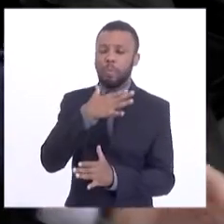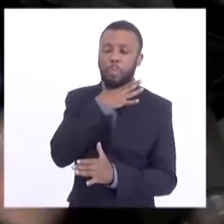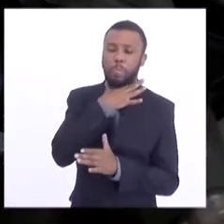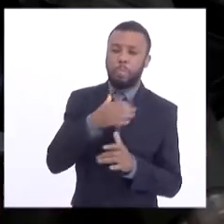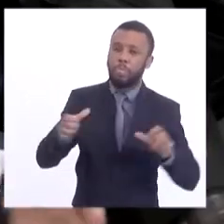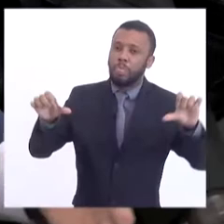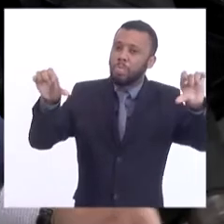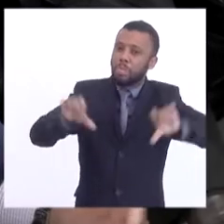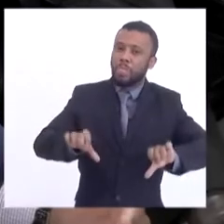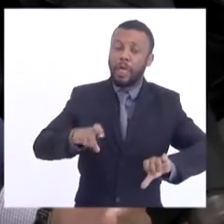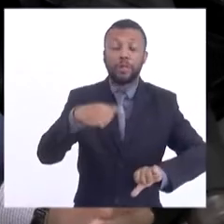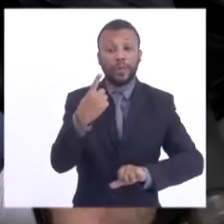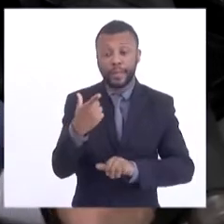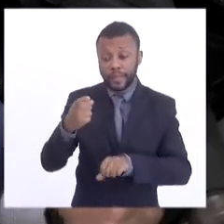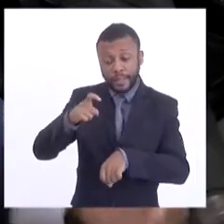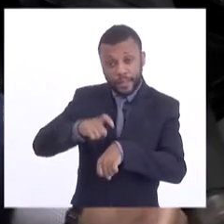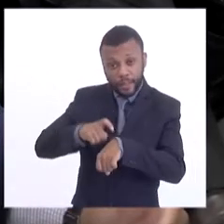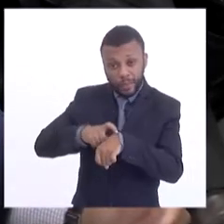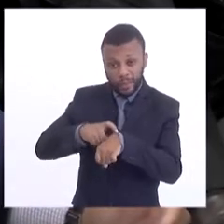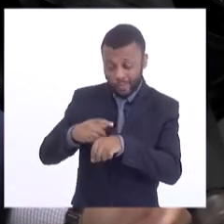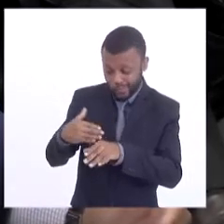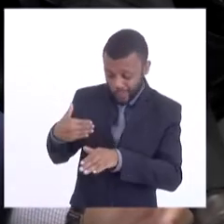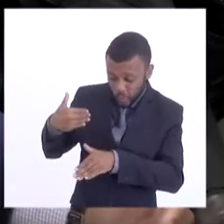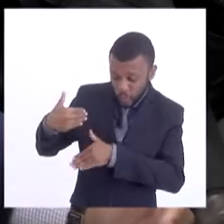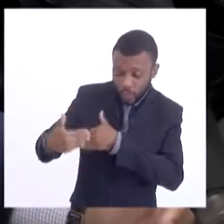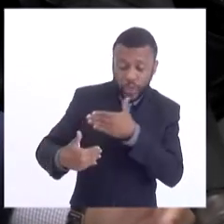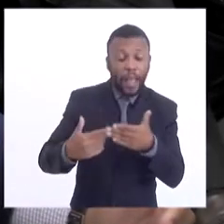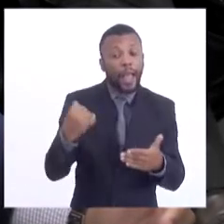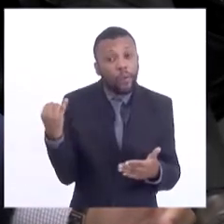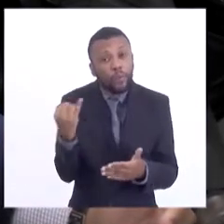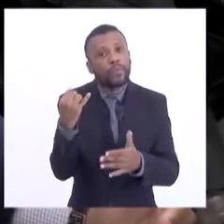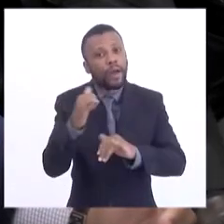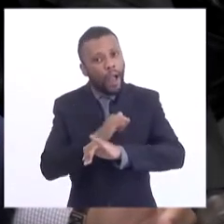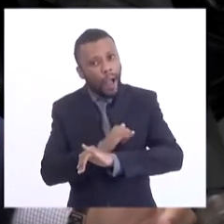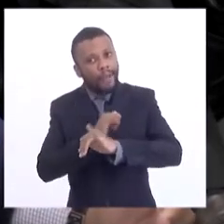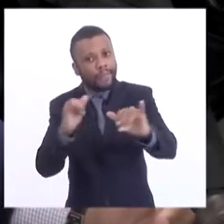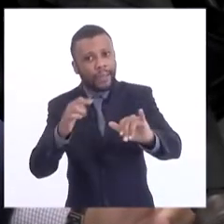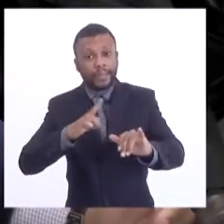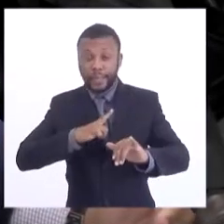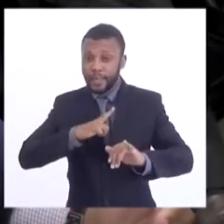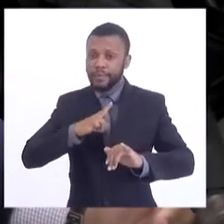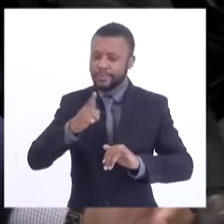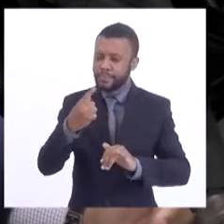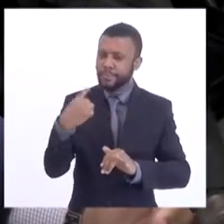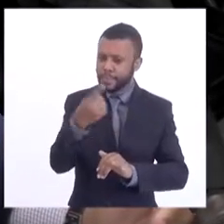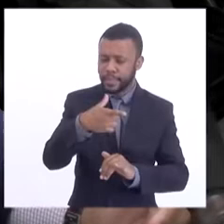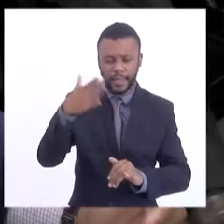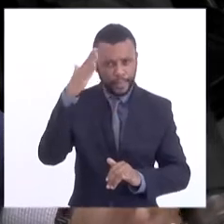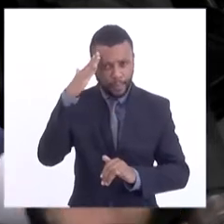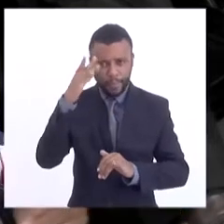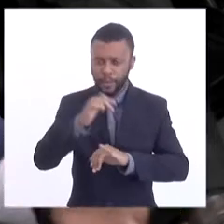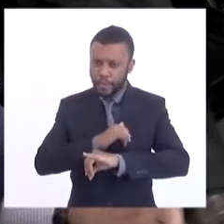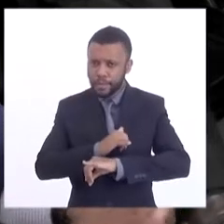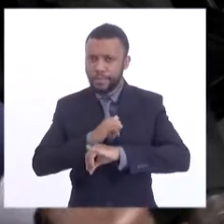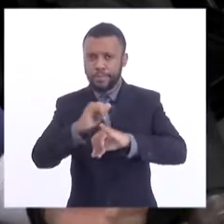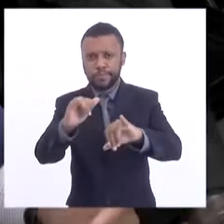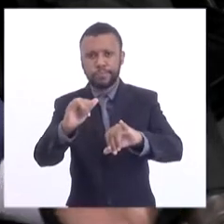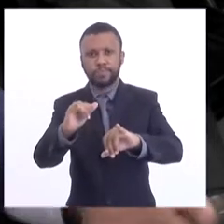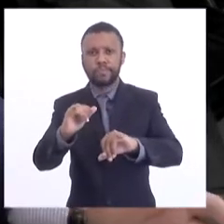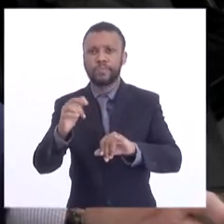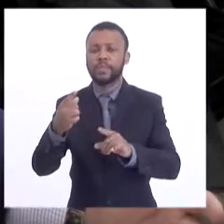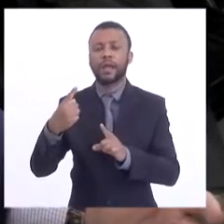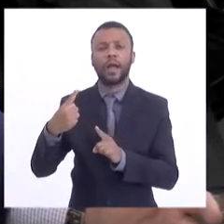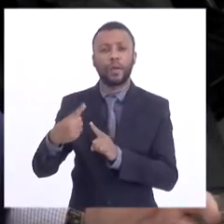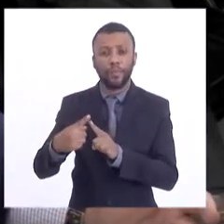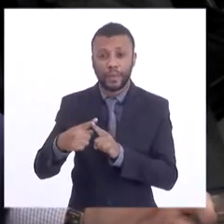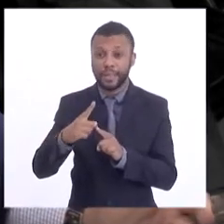é muito importante deixar isso aqui como como última mensagem é que o fato de